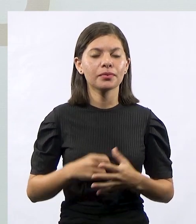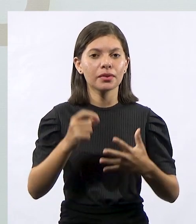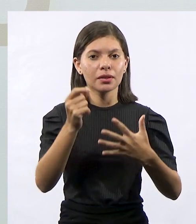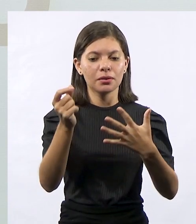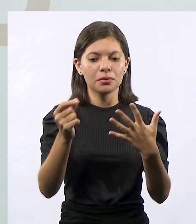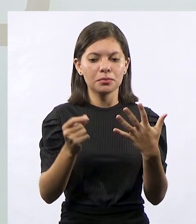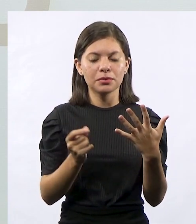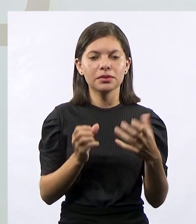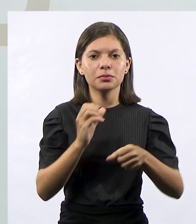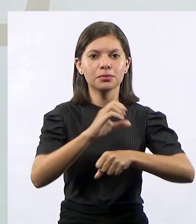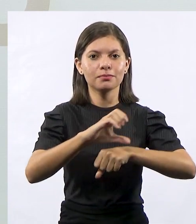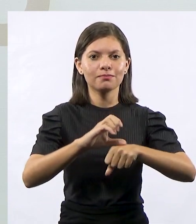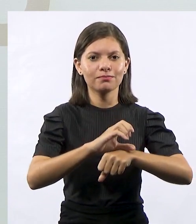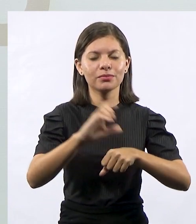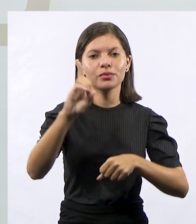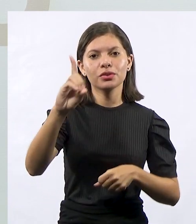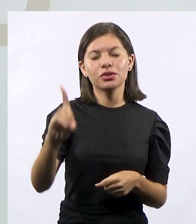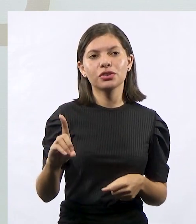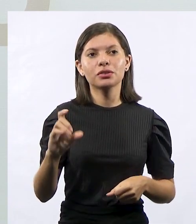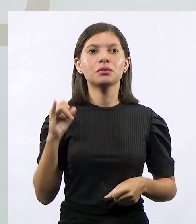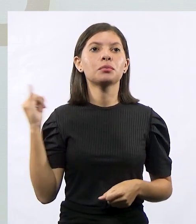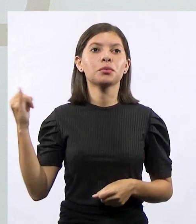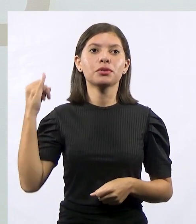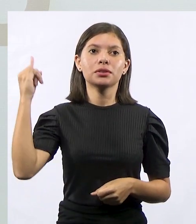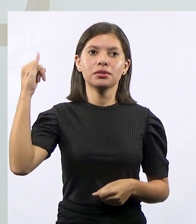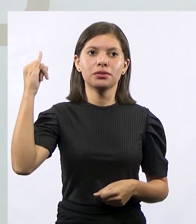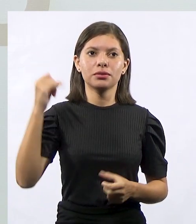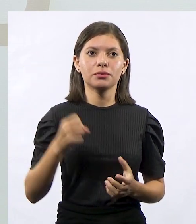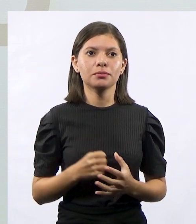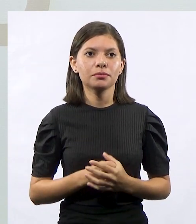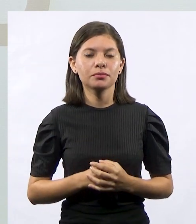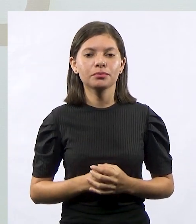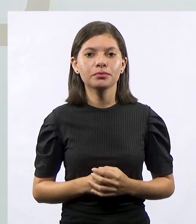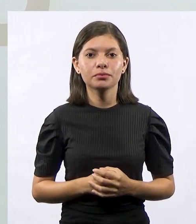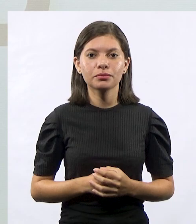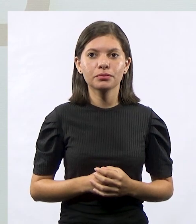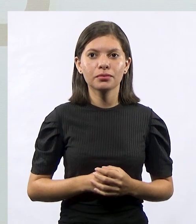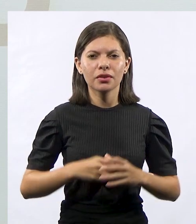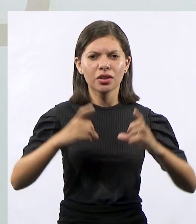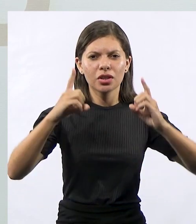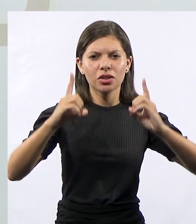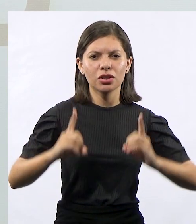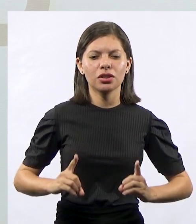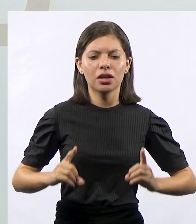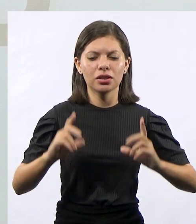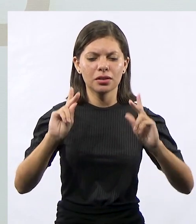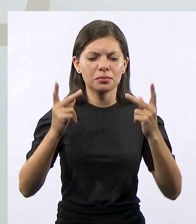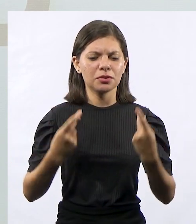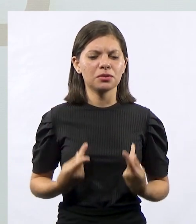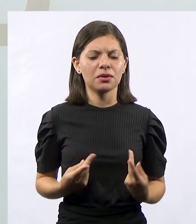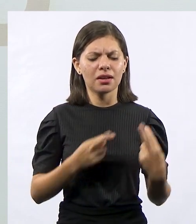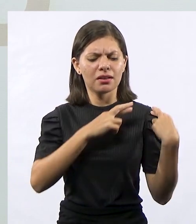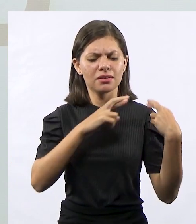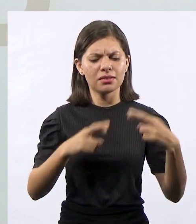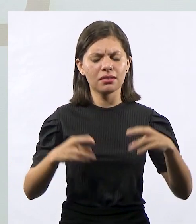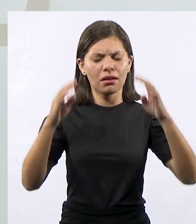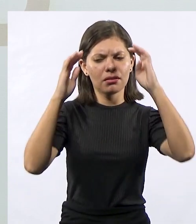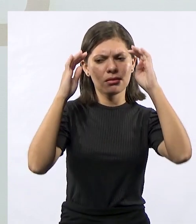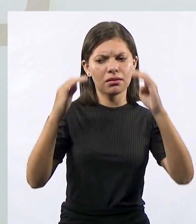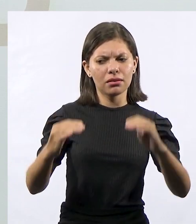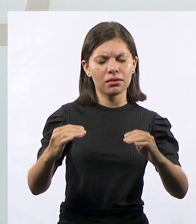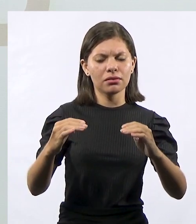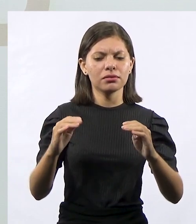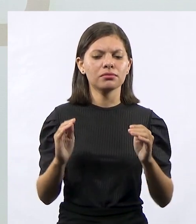princípio constitucional, que é um direito fundamental. A dignidade da pessoa humana significa ela ser respeitada em